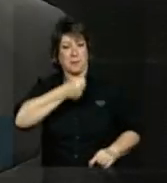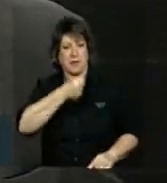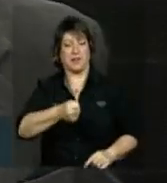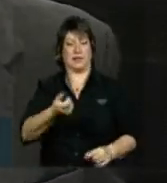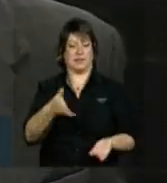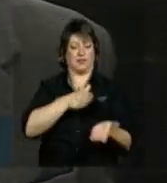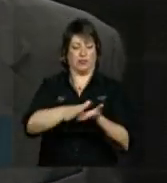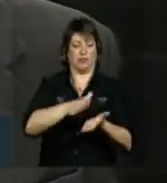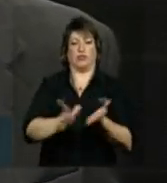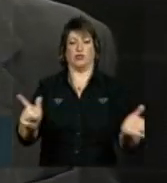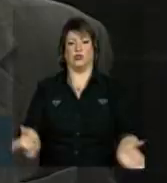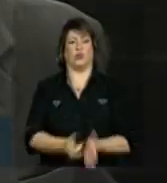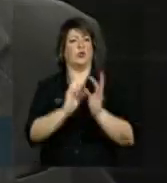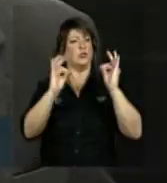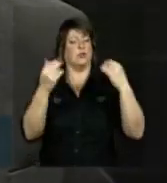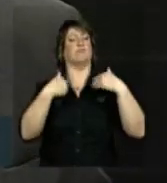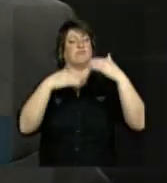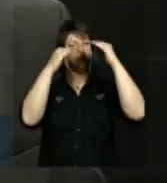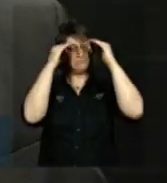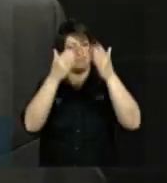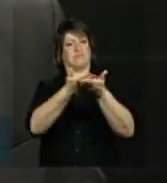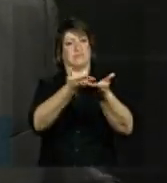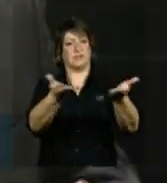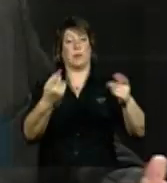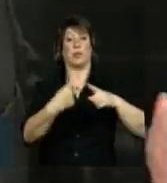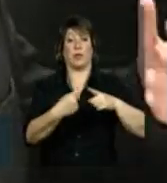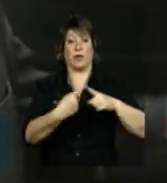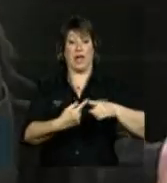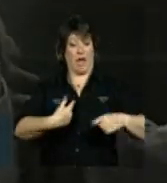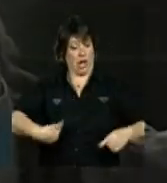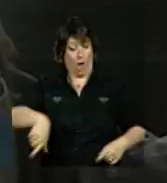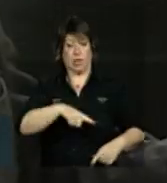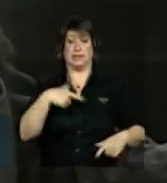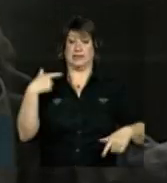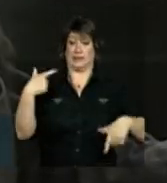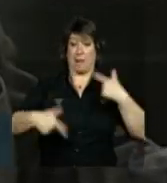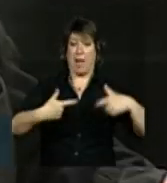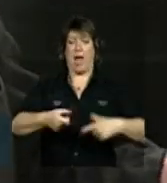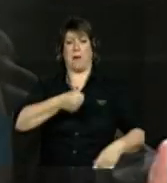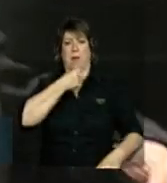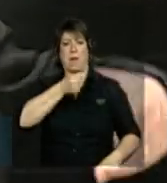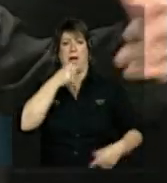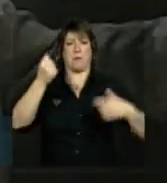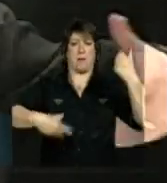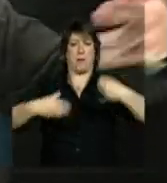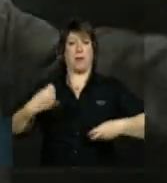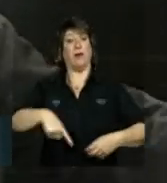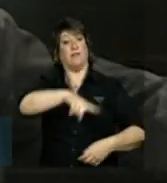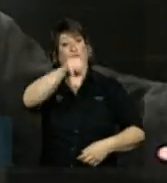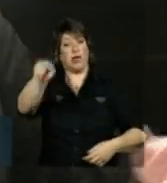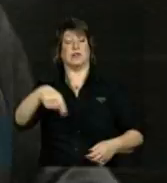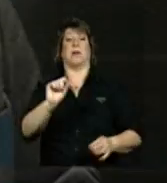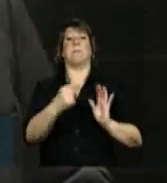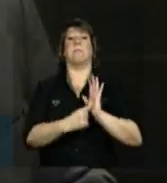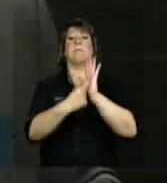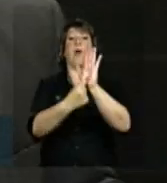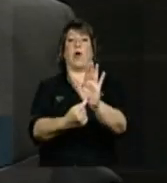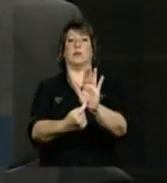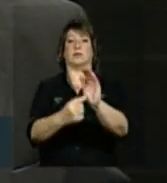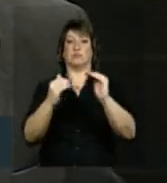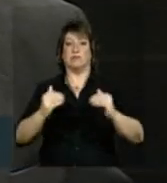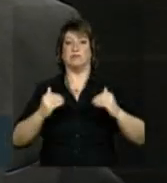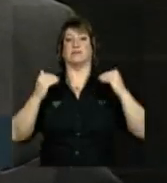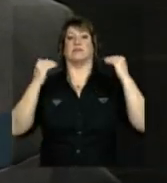escrita, a imprensa que faz com que os nossos atos, Osmar, ultrapassem